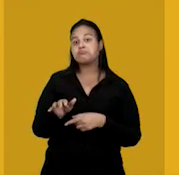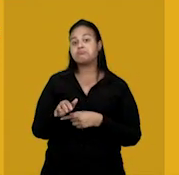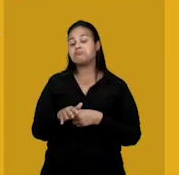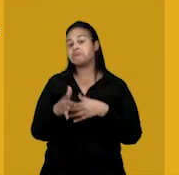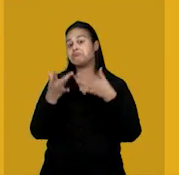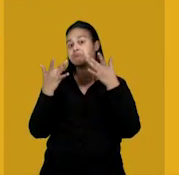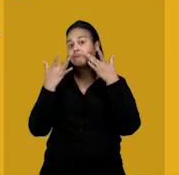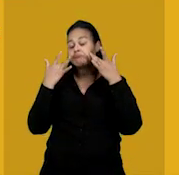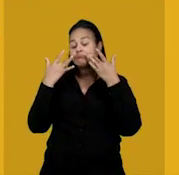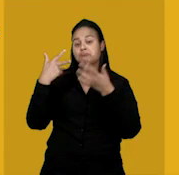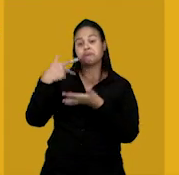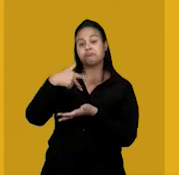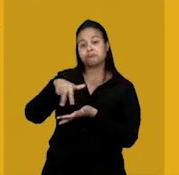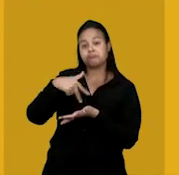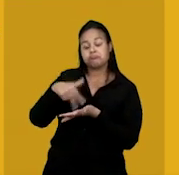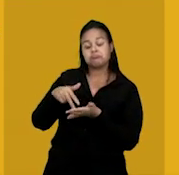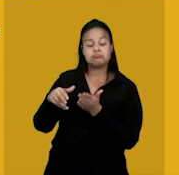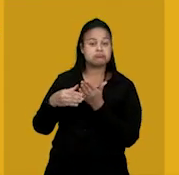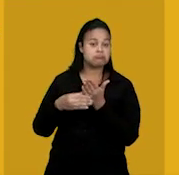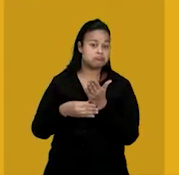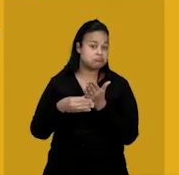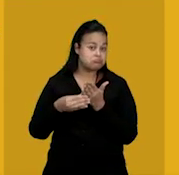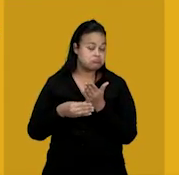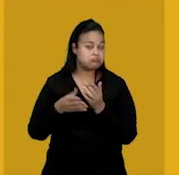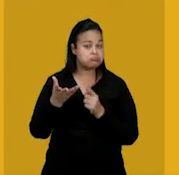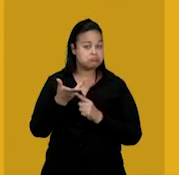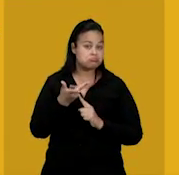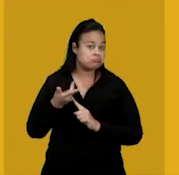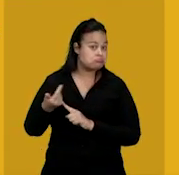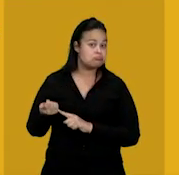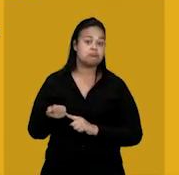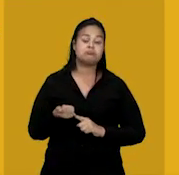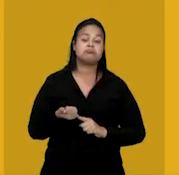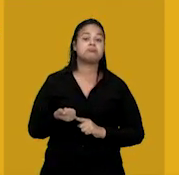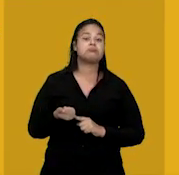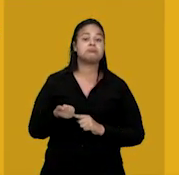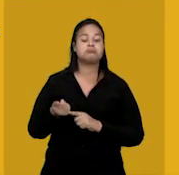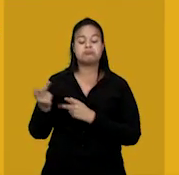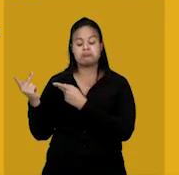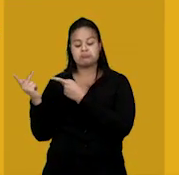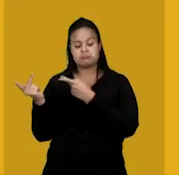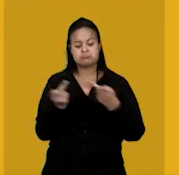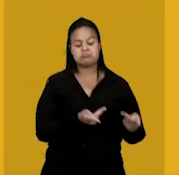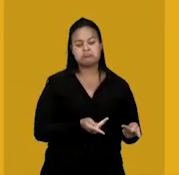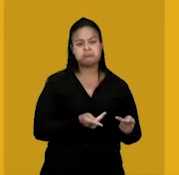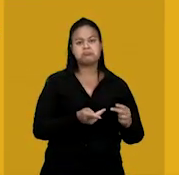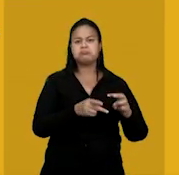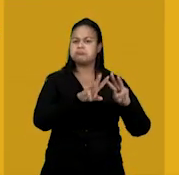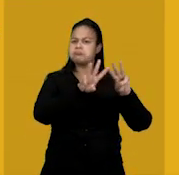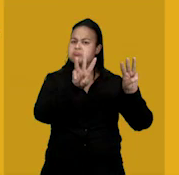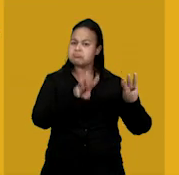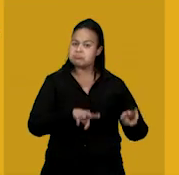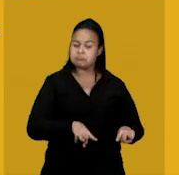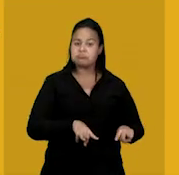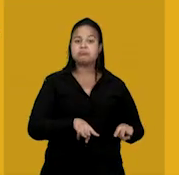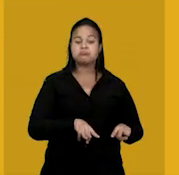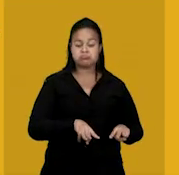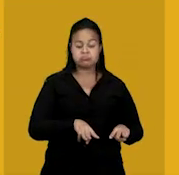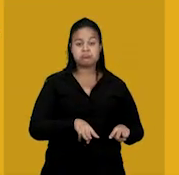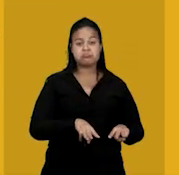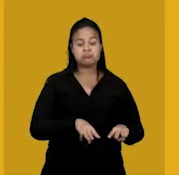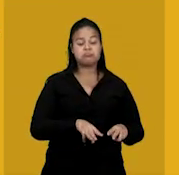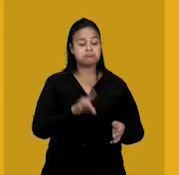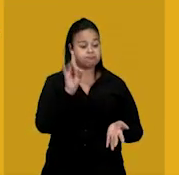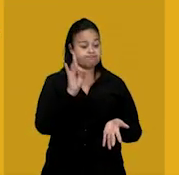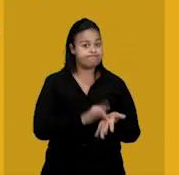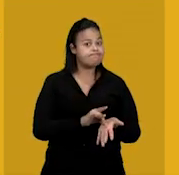pode ser uma dança, pode ser um livro, pode ser uma visita ao museu, não é? E confirma algumas